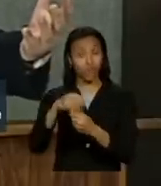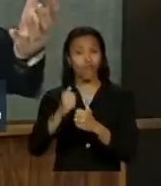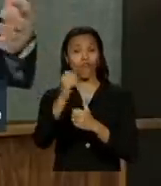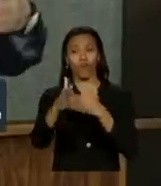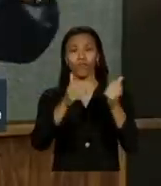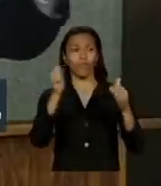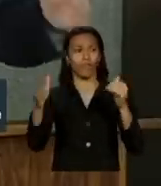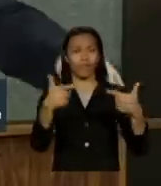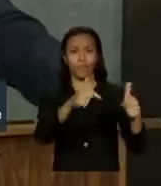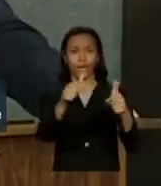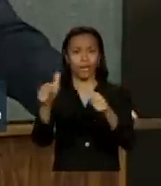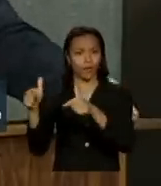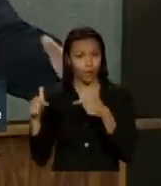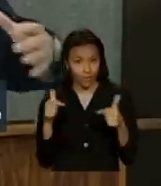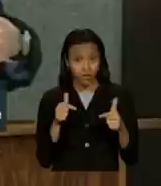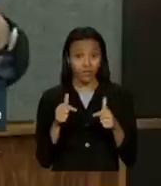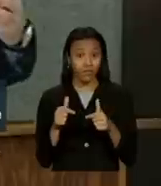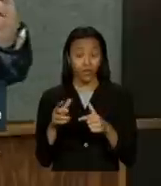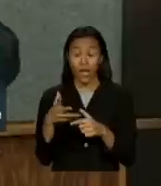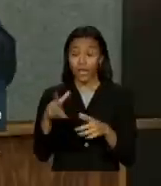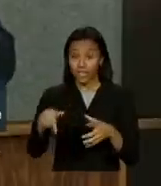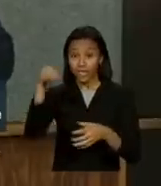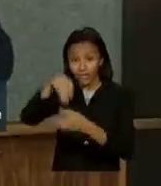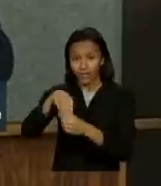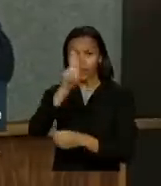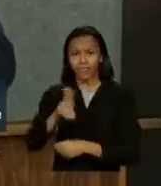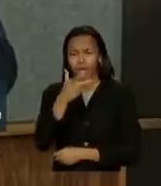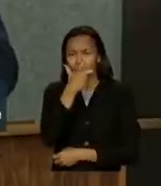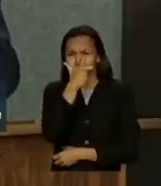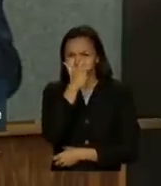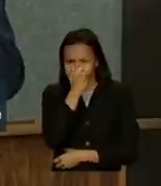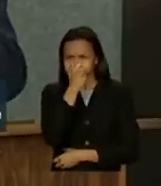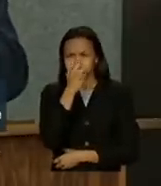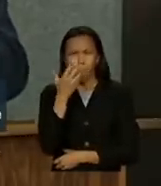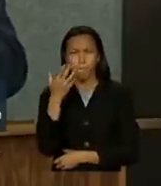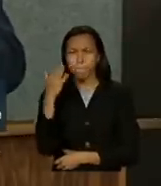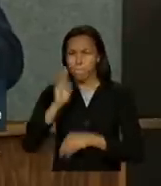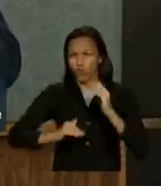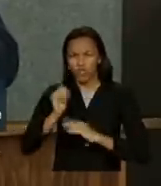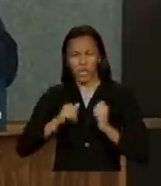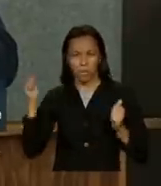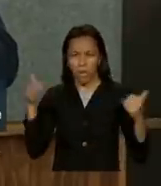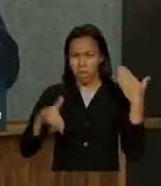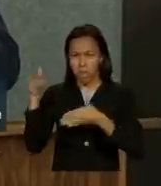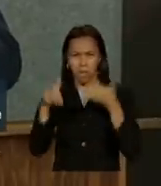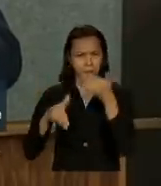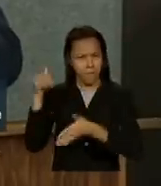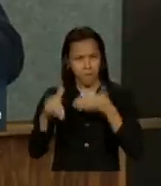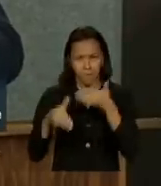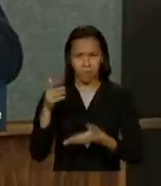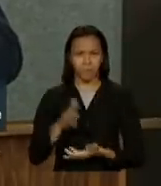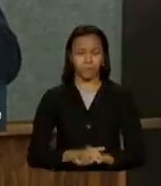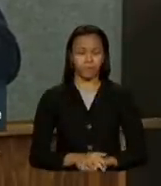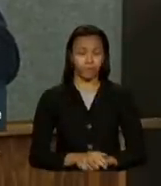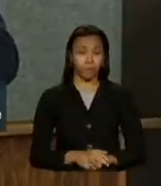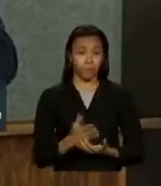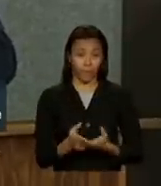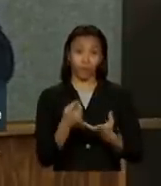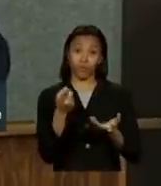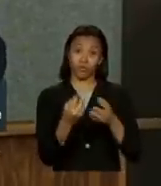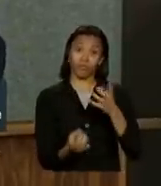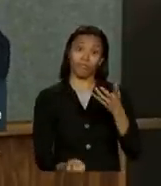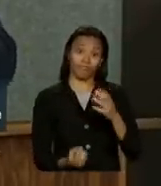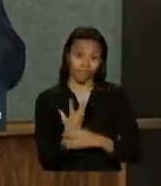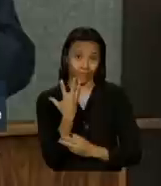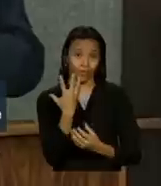né na durante a década de 60 e lógico que surgiram e essa esse Polo quase